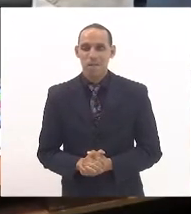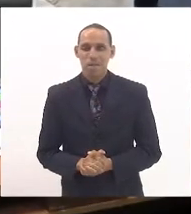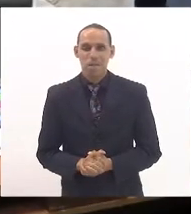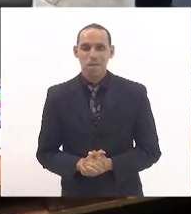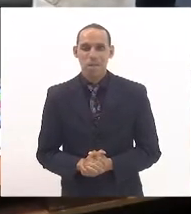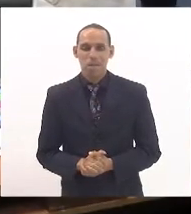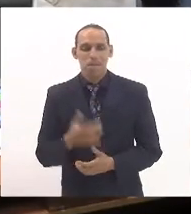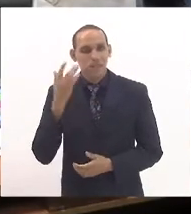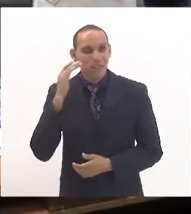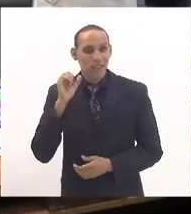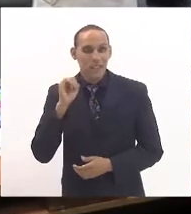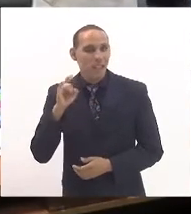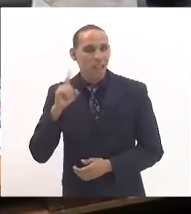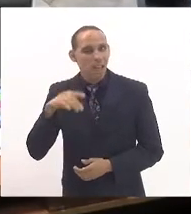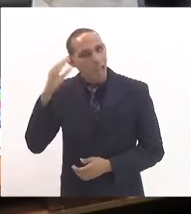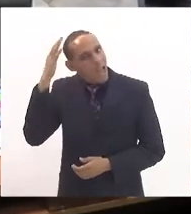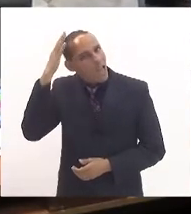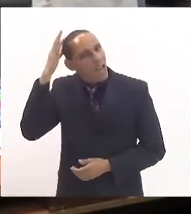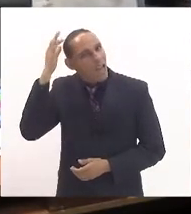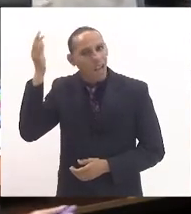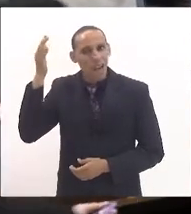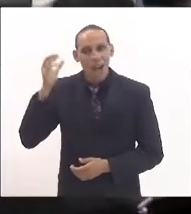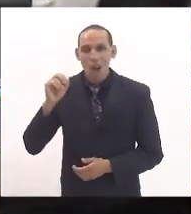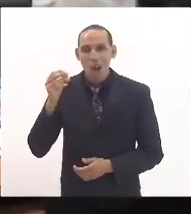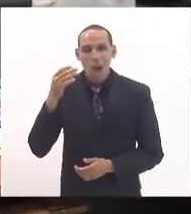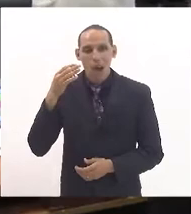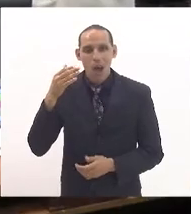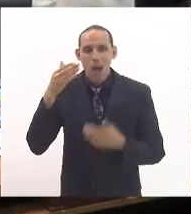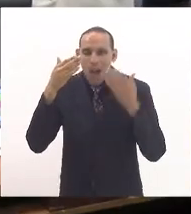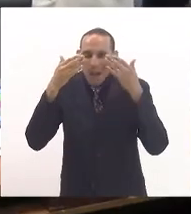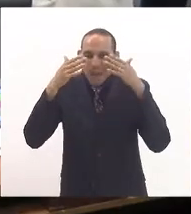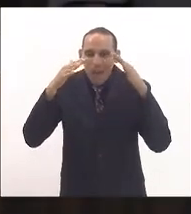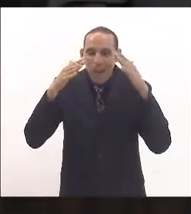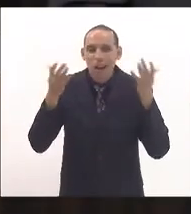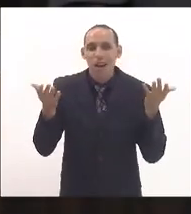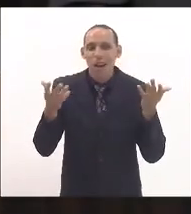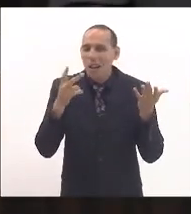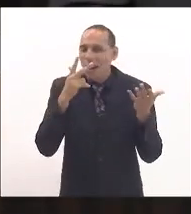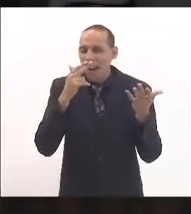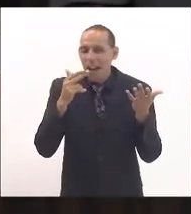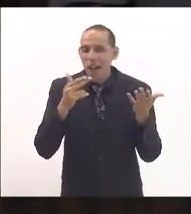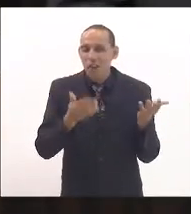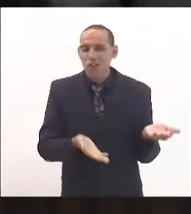Não sei se é o cabelo, não sei se são as pálpebras. Eu sei que o homem está mais jovem.